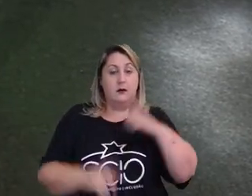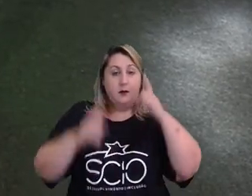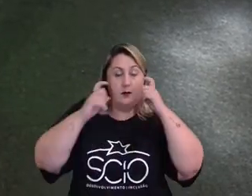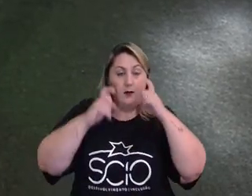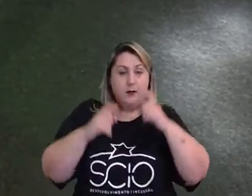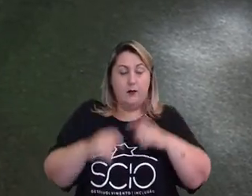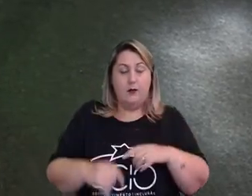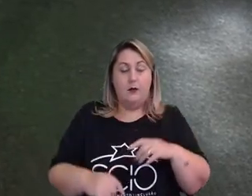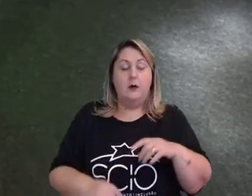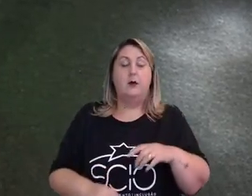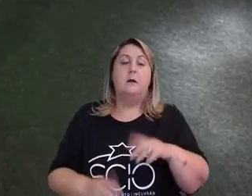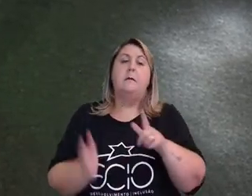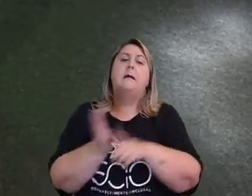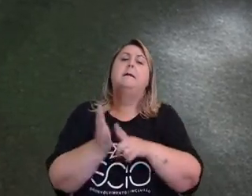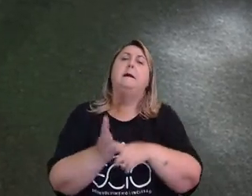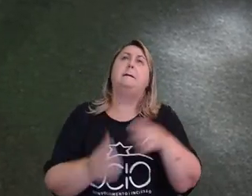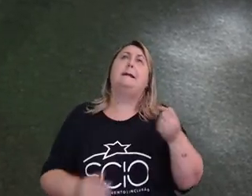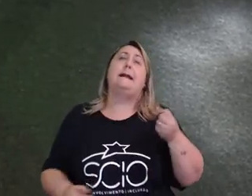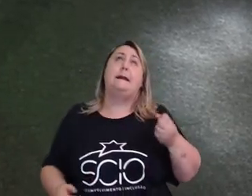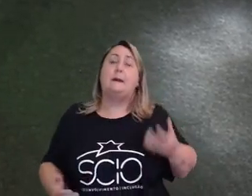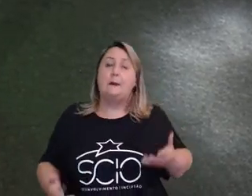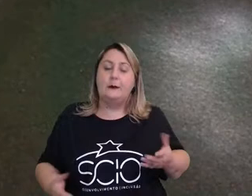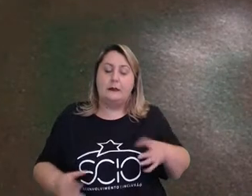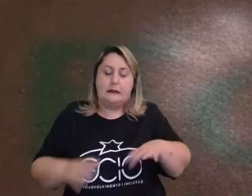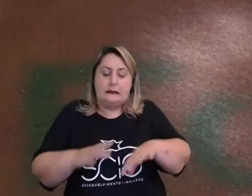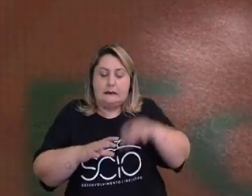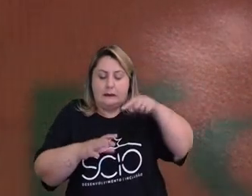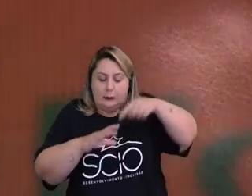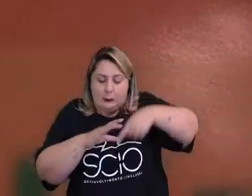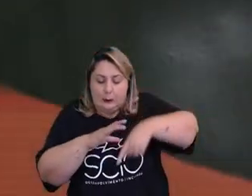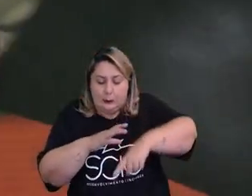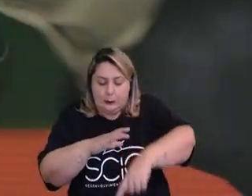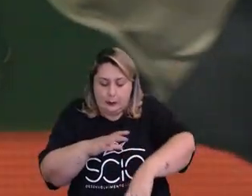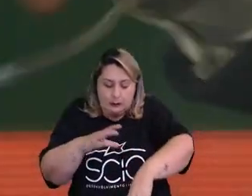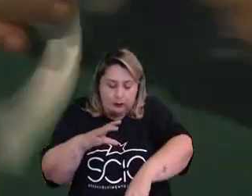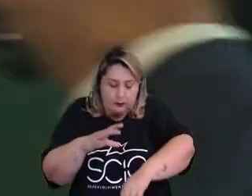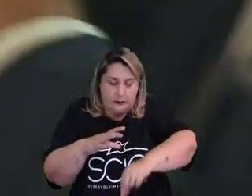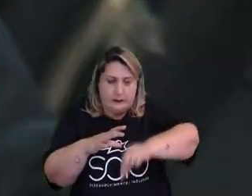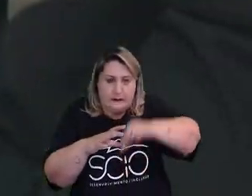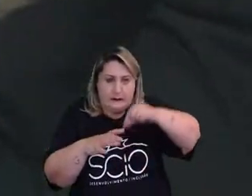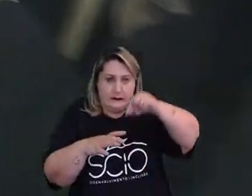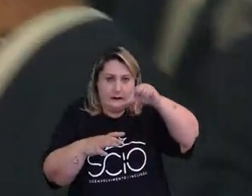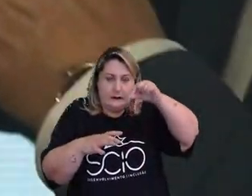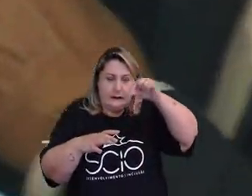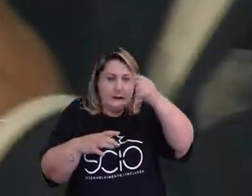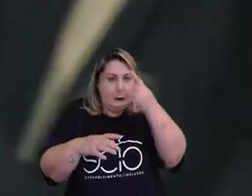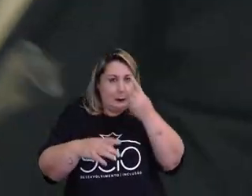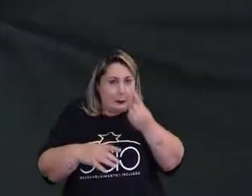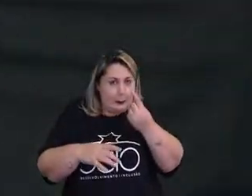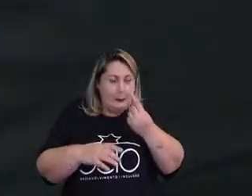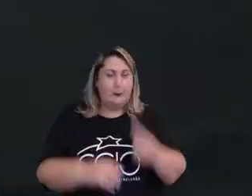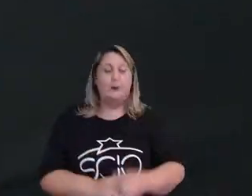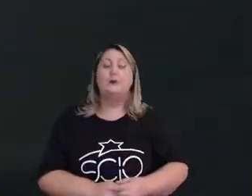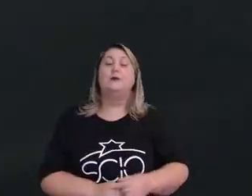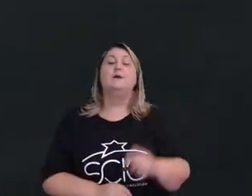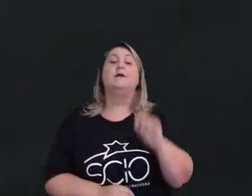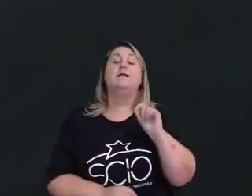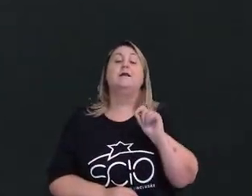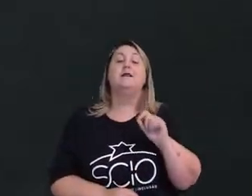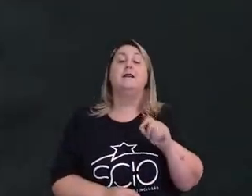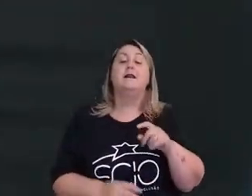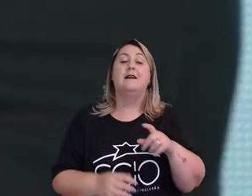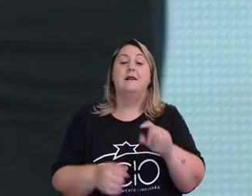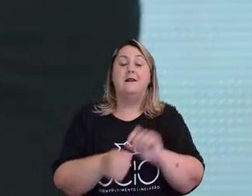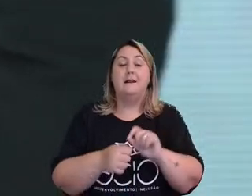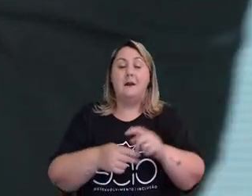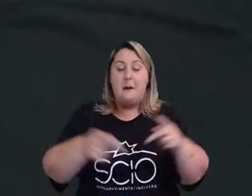pela foto é papelzinho branco. Deixa eu achar papelzinho. Opa, veio três, deixa dois e pega um. Vamos ver? Valendo pela